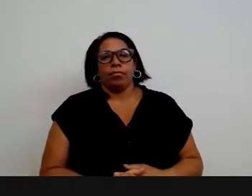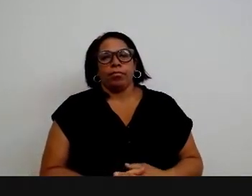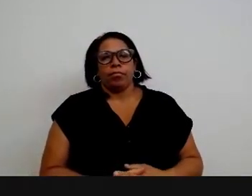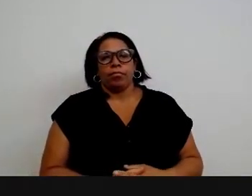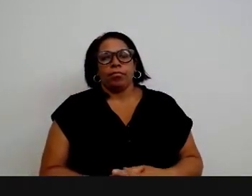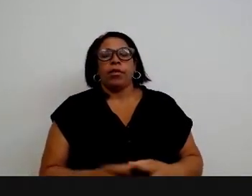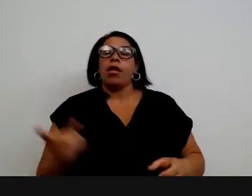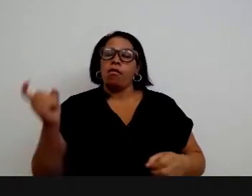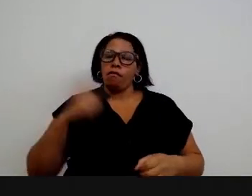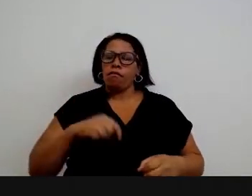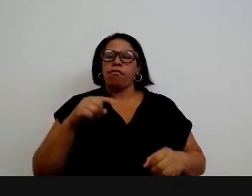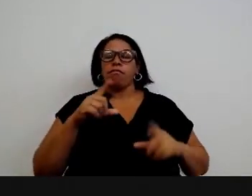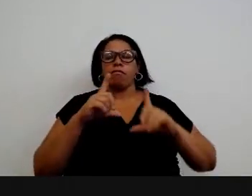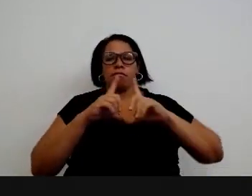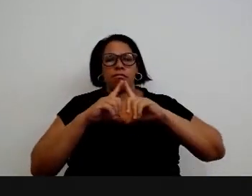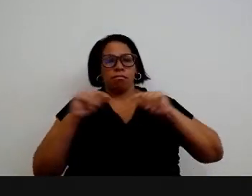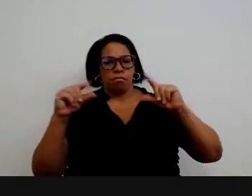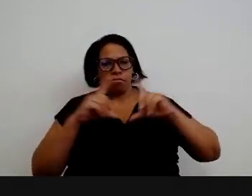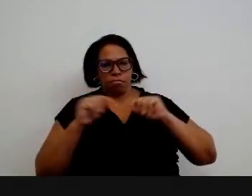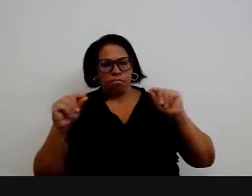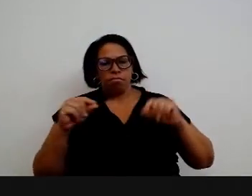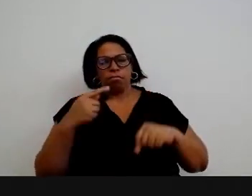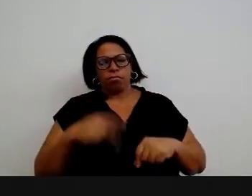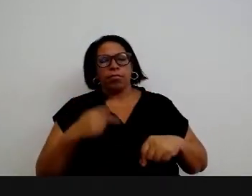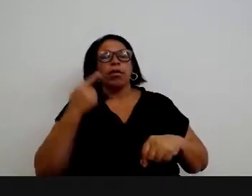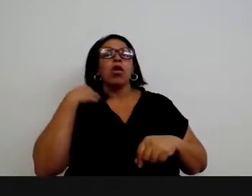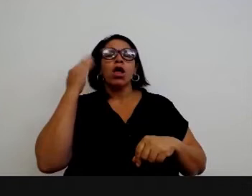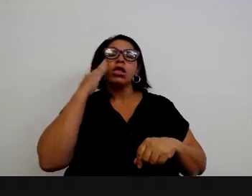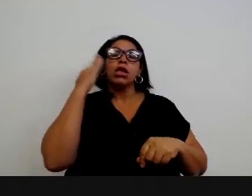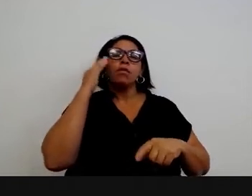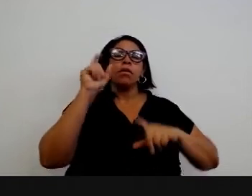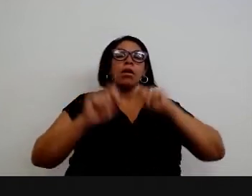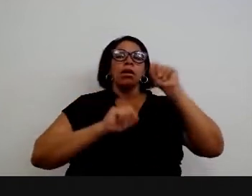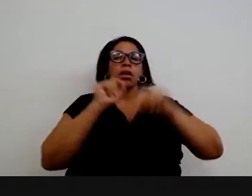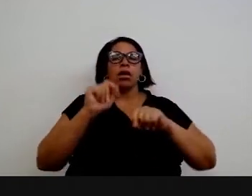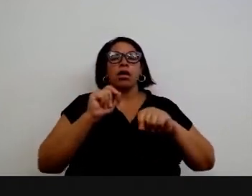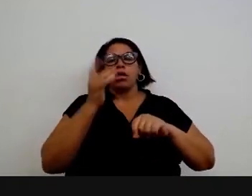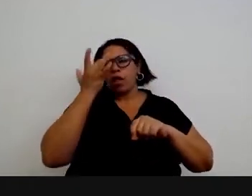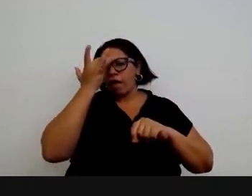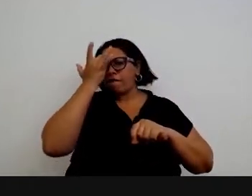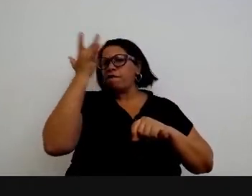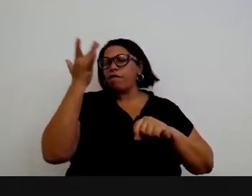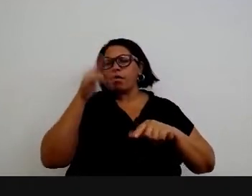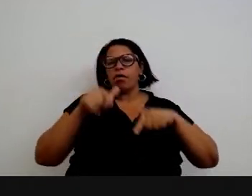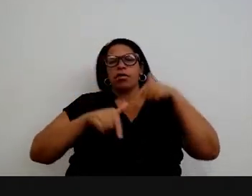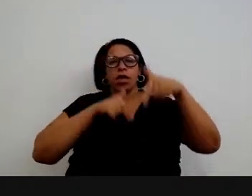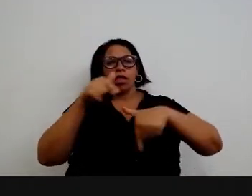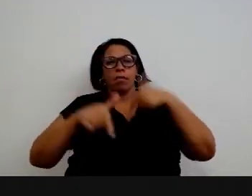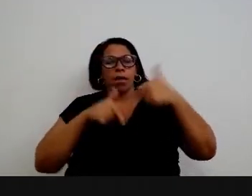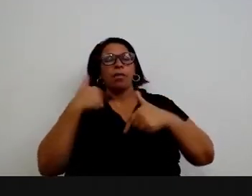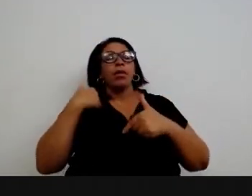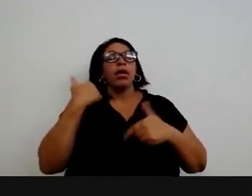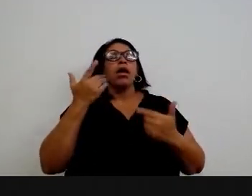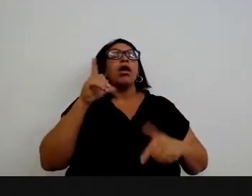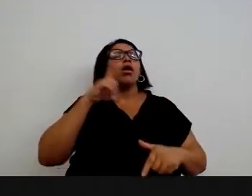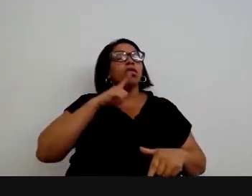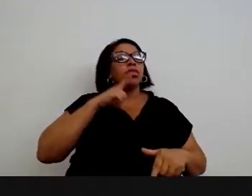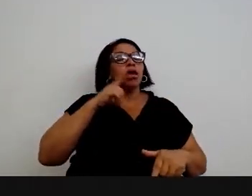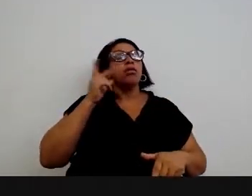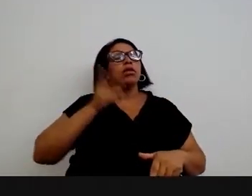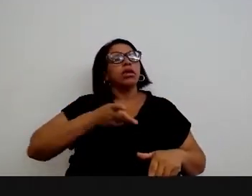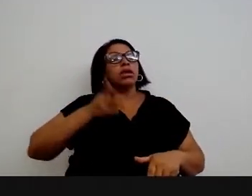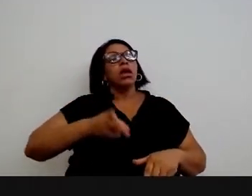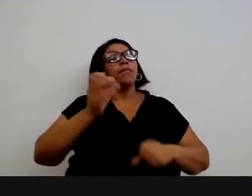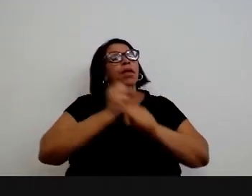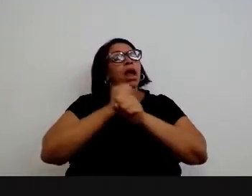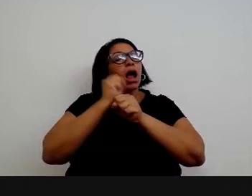eu vim para cá, eu já sabia que para mim seria muito fácil falar isso, porque é algo que eu falo sempre,